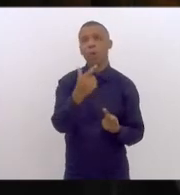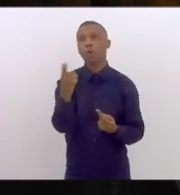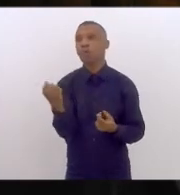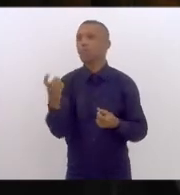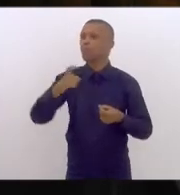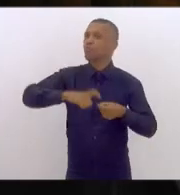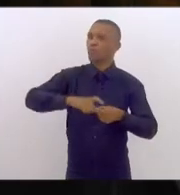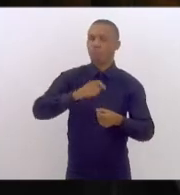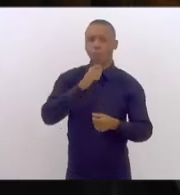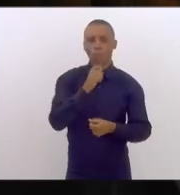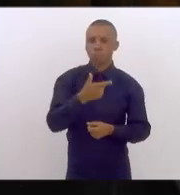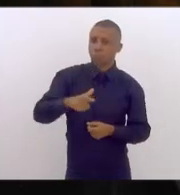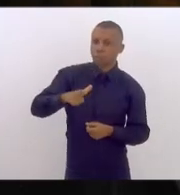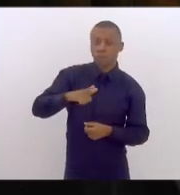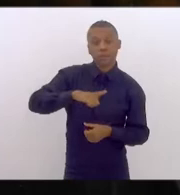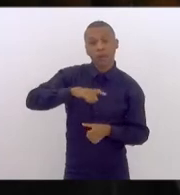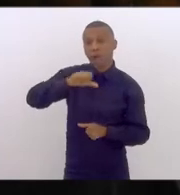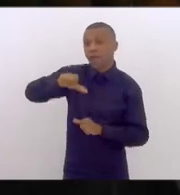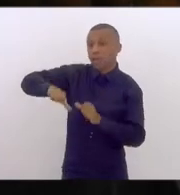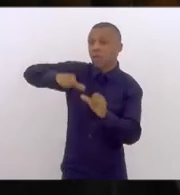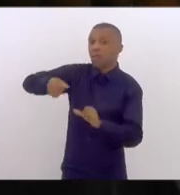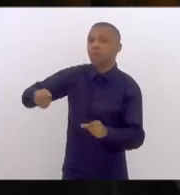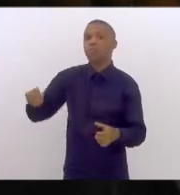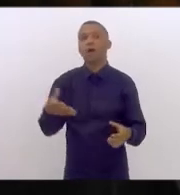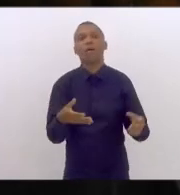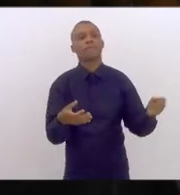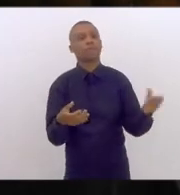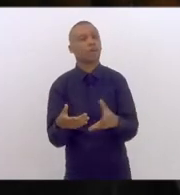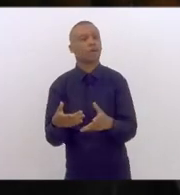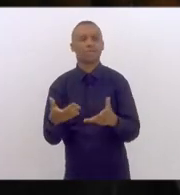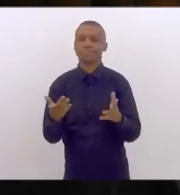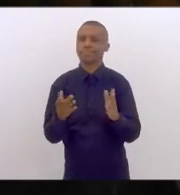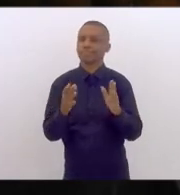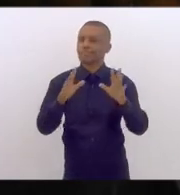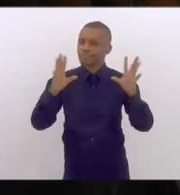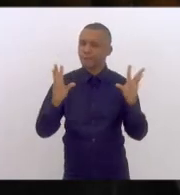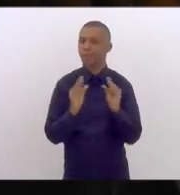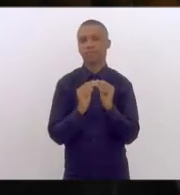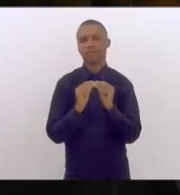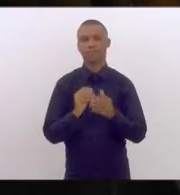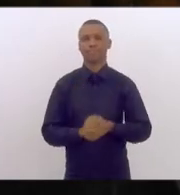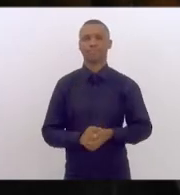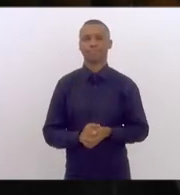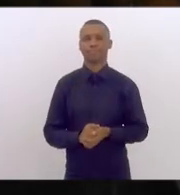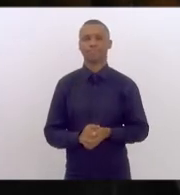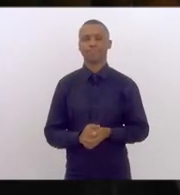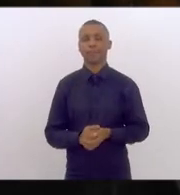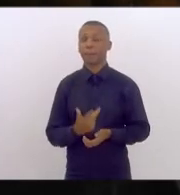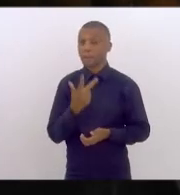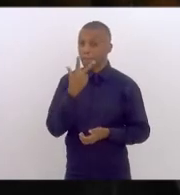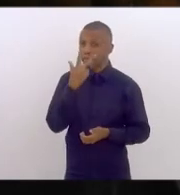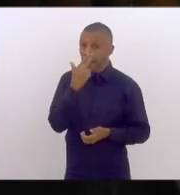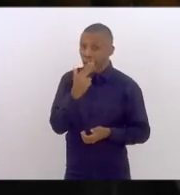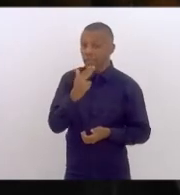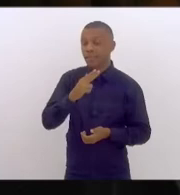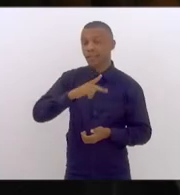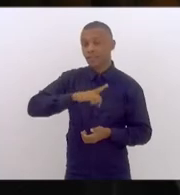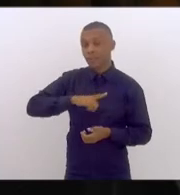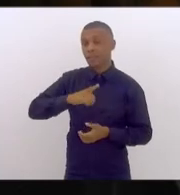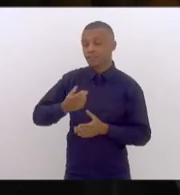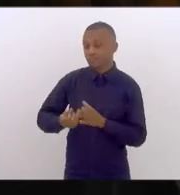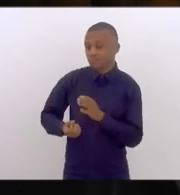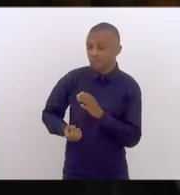haverá renovações enfim se com a substância uma nova construção